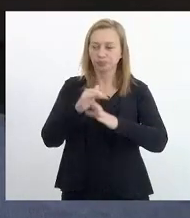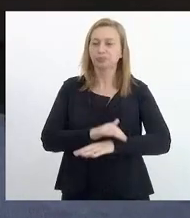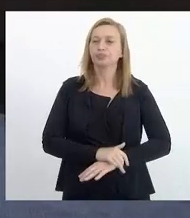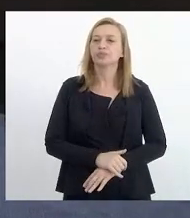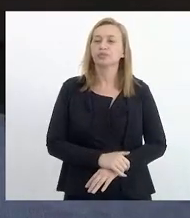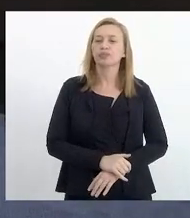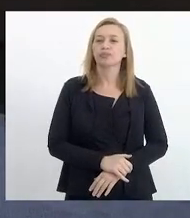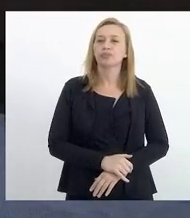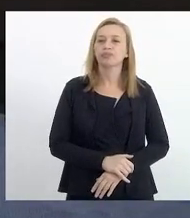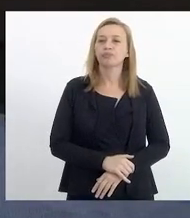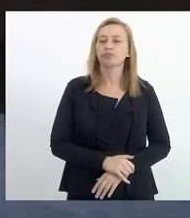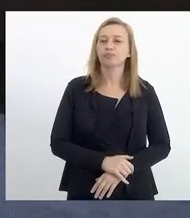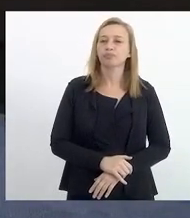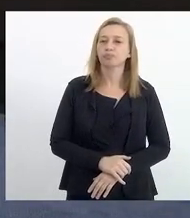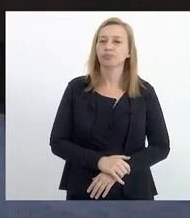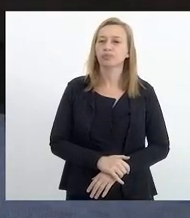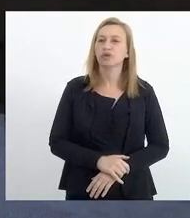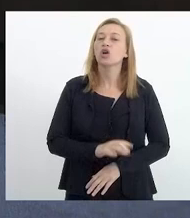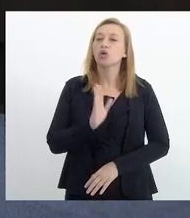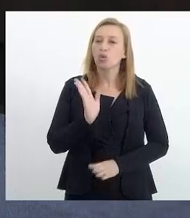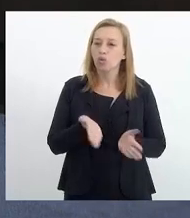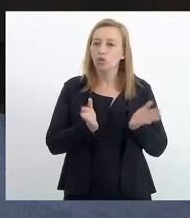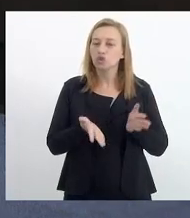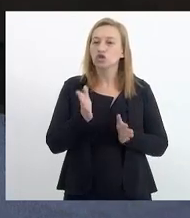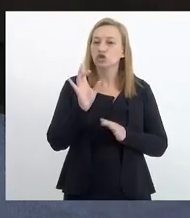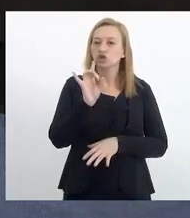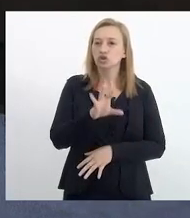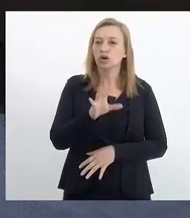É só triênio. Hoje é só triênio.